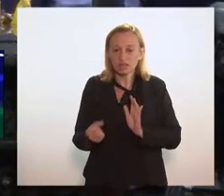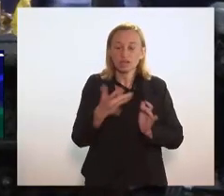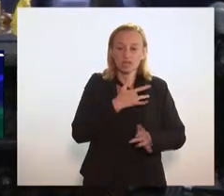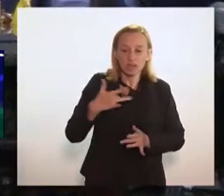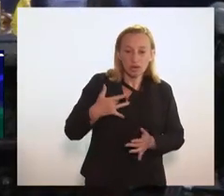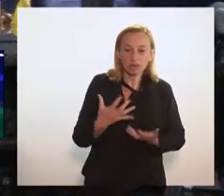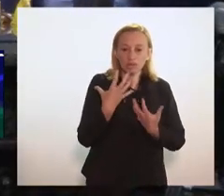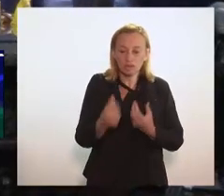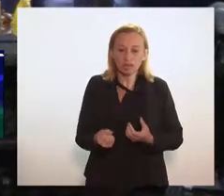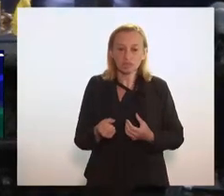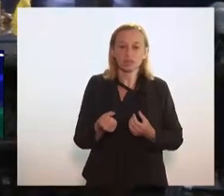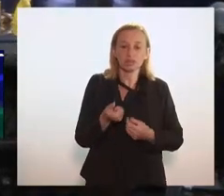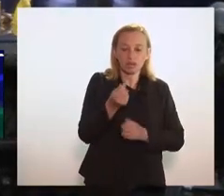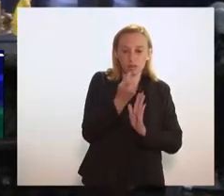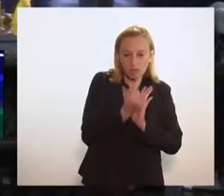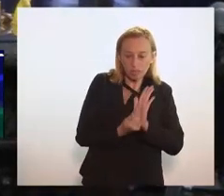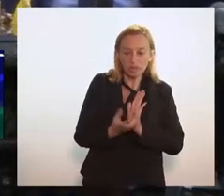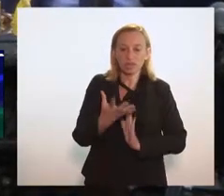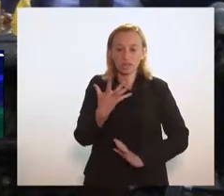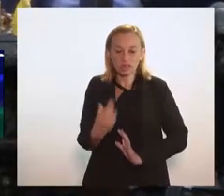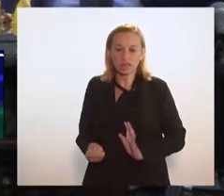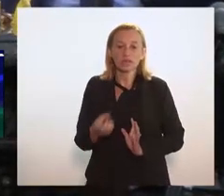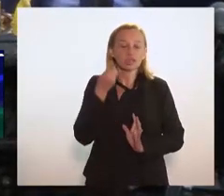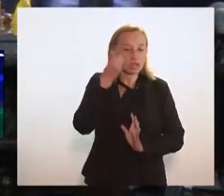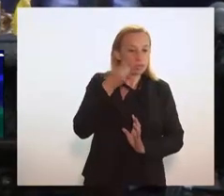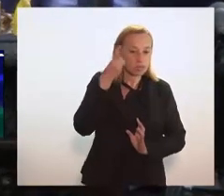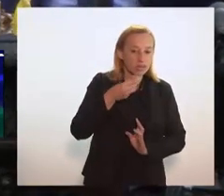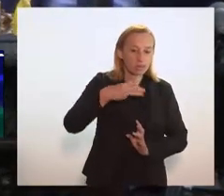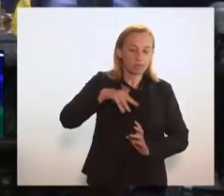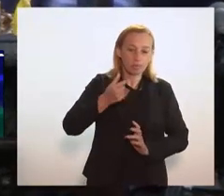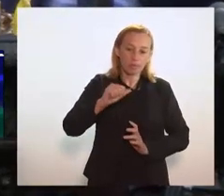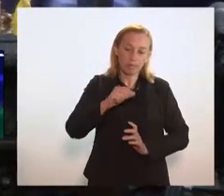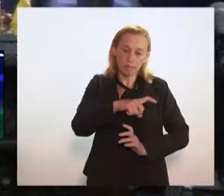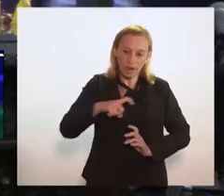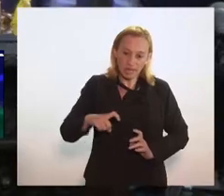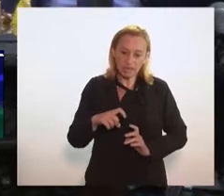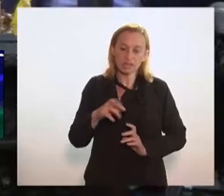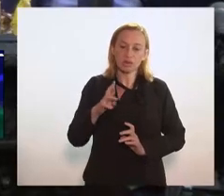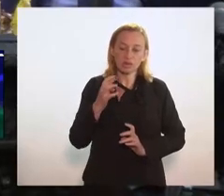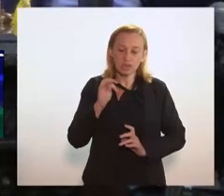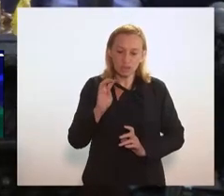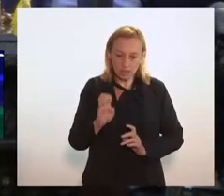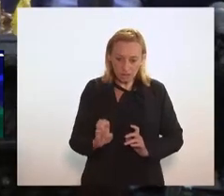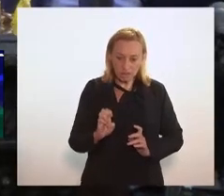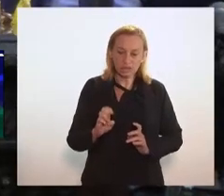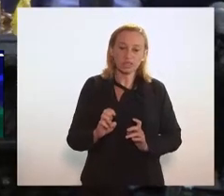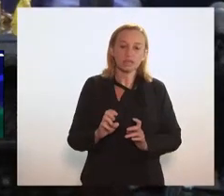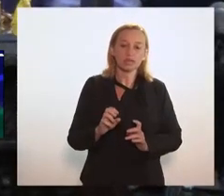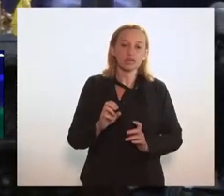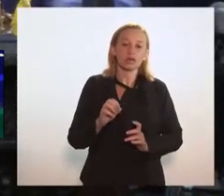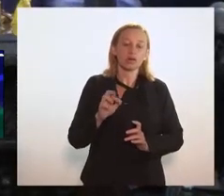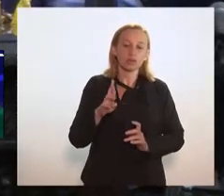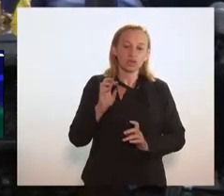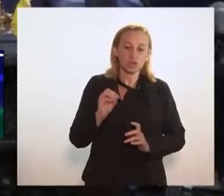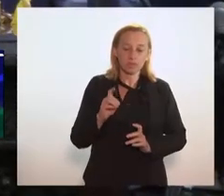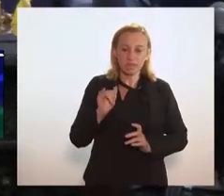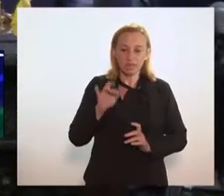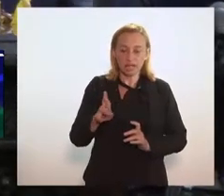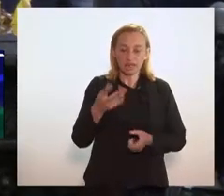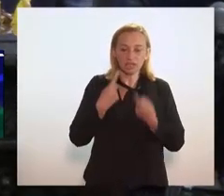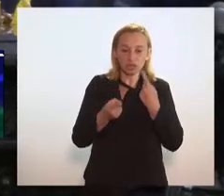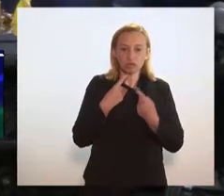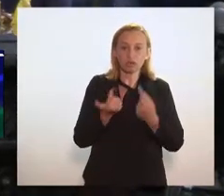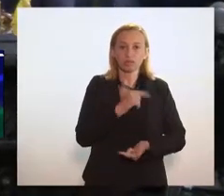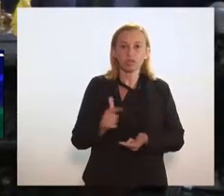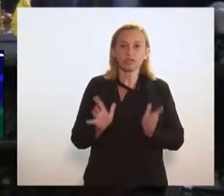favorável. Orçamento, favorável. Relator, deputado Max Lemos, Rosane Félix, doutor Deodalto e Rodrigo Bacelar. Em discussão, não